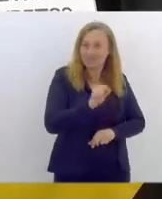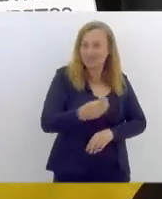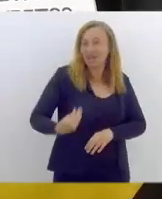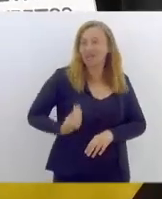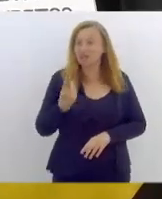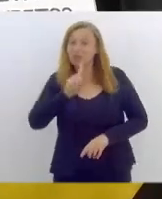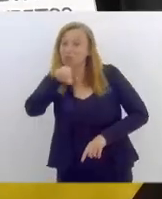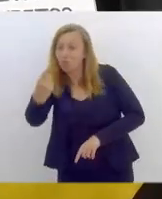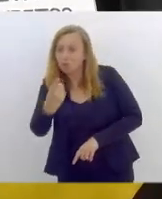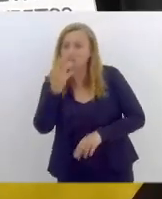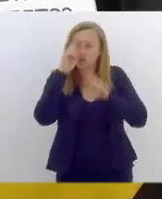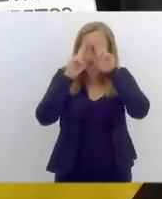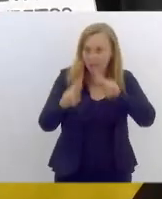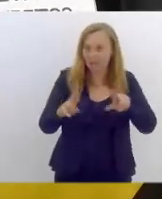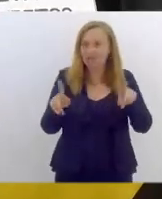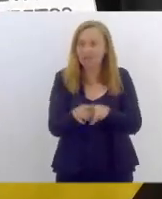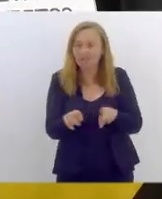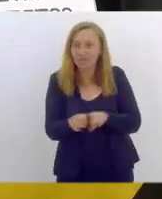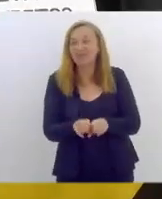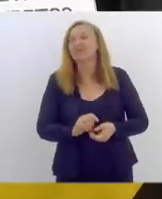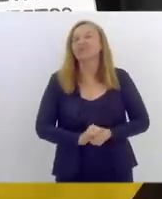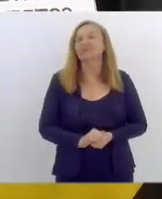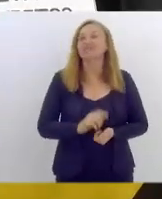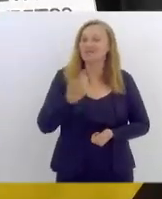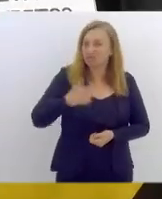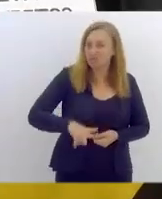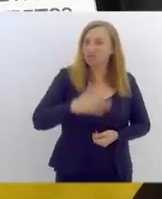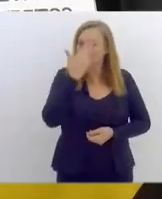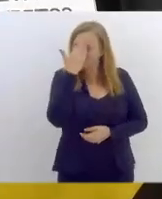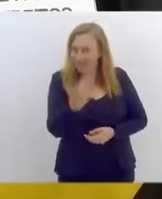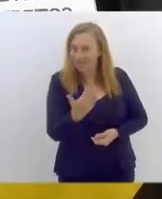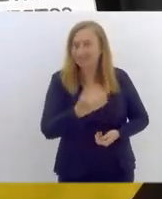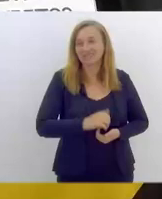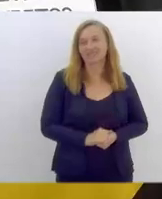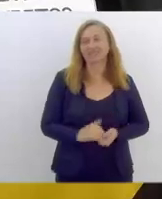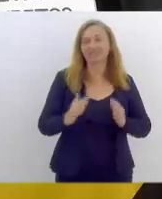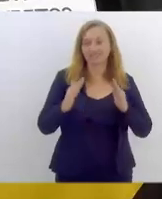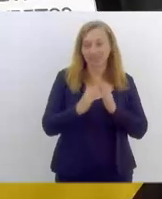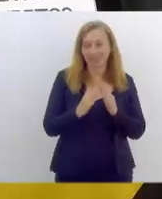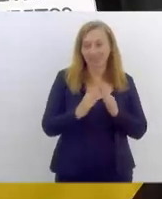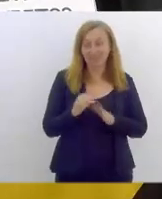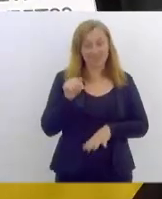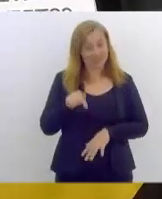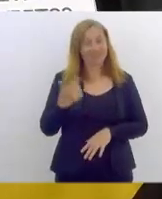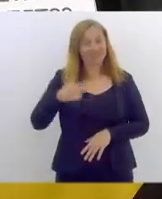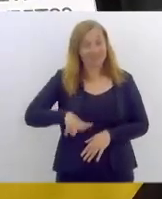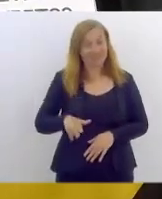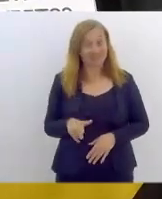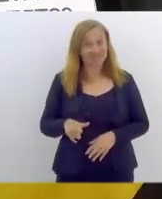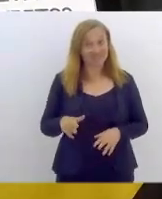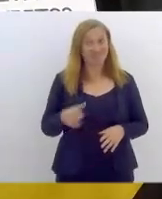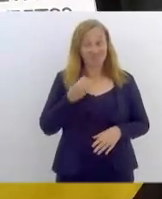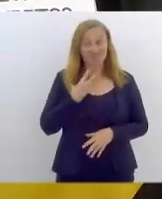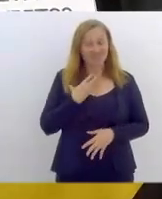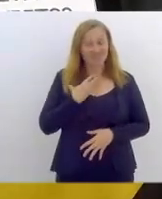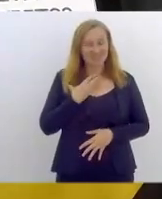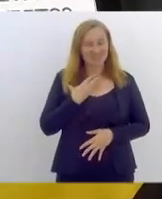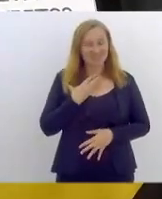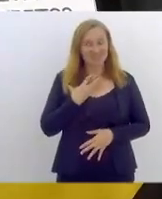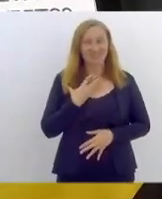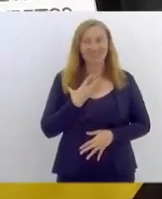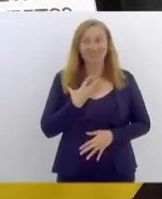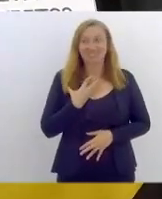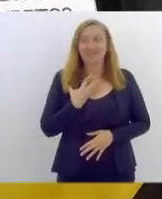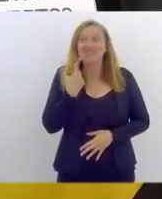do outro tem que ser respeitada. Mais uma vez, muito obrigada a essa casa. Estar aqui mais uma vez também é muito bom, sabe?